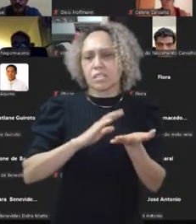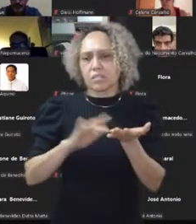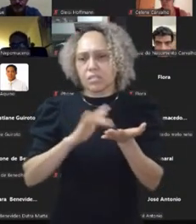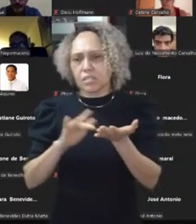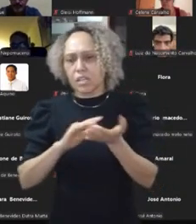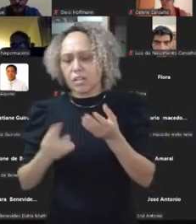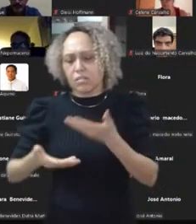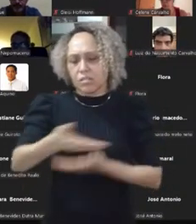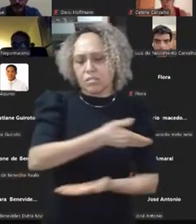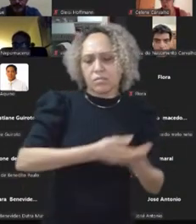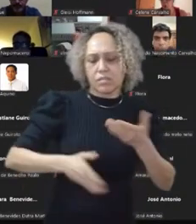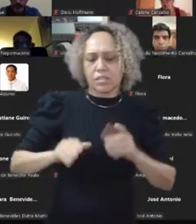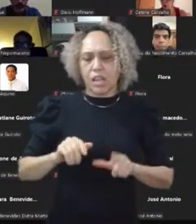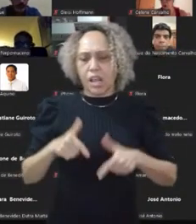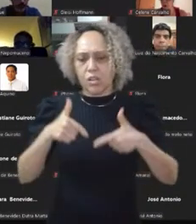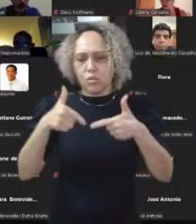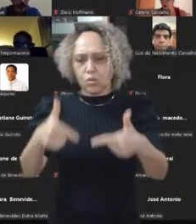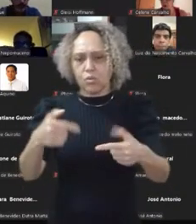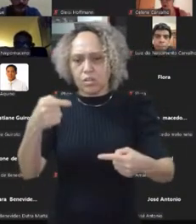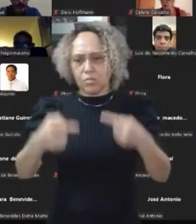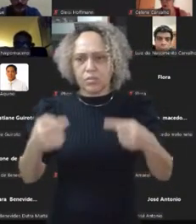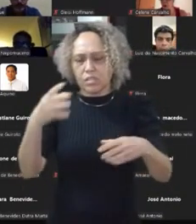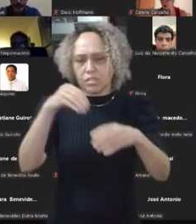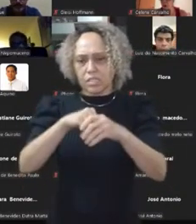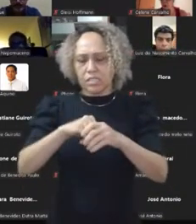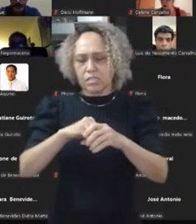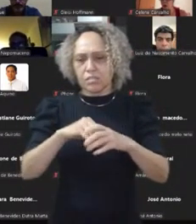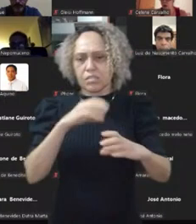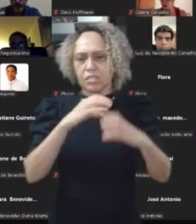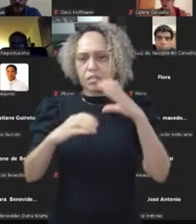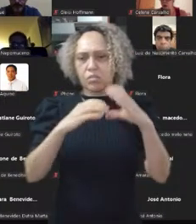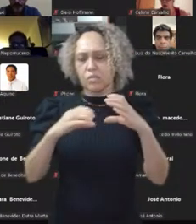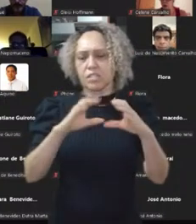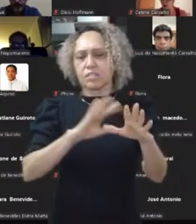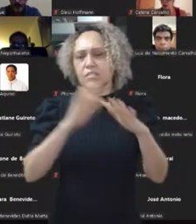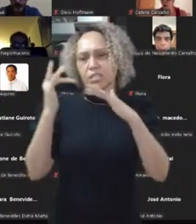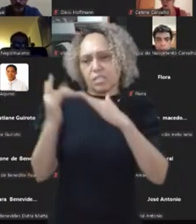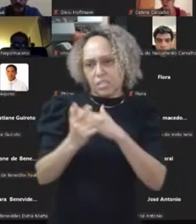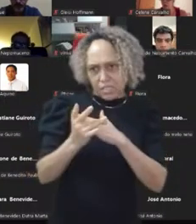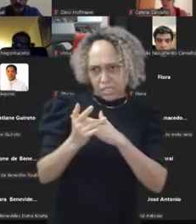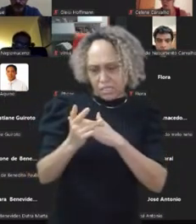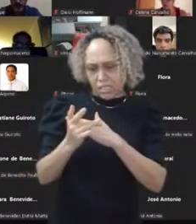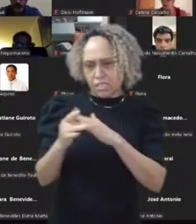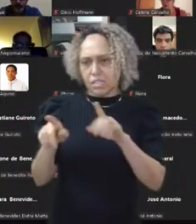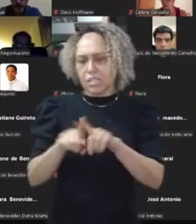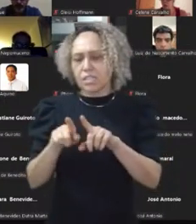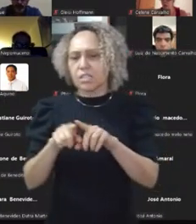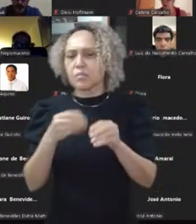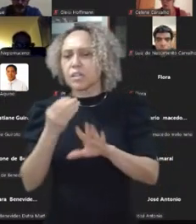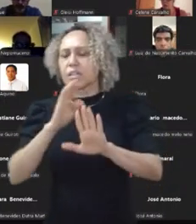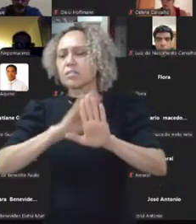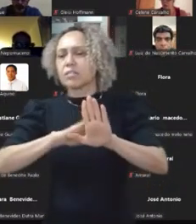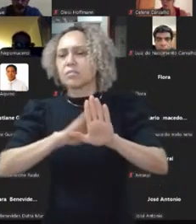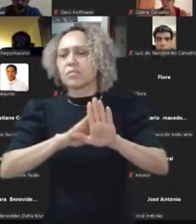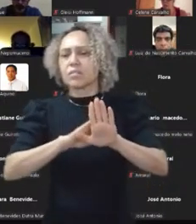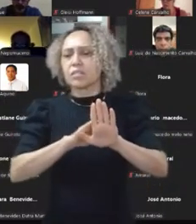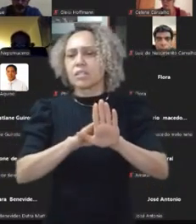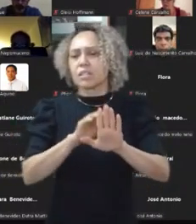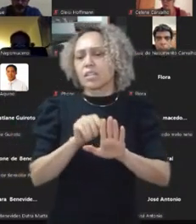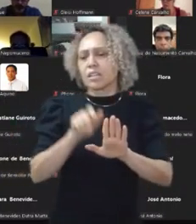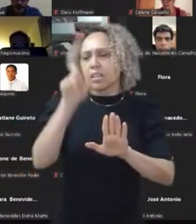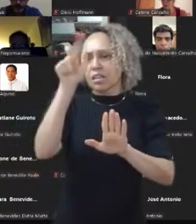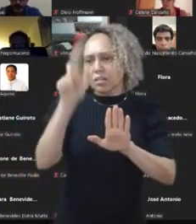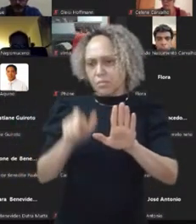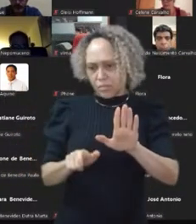lutas políticas que se dão na na na comunicação digital e nas redes e e as produção de subjetividade o sujeito que também é